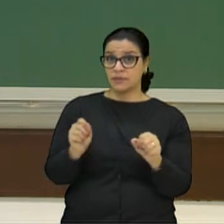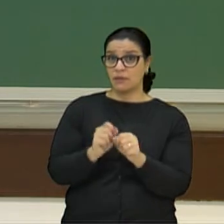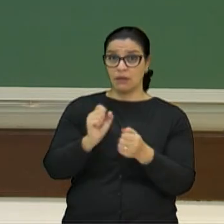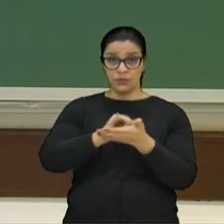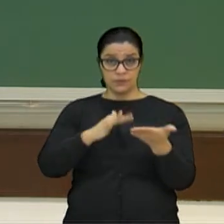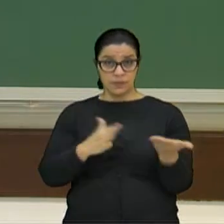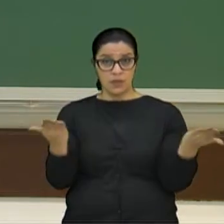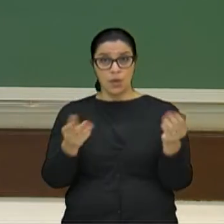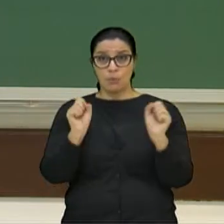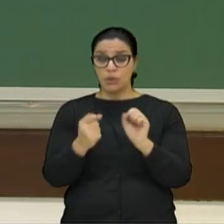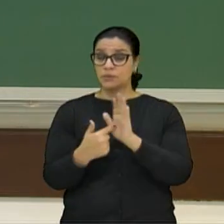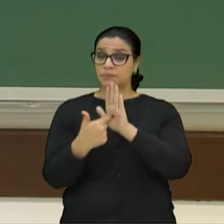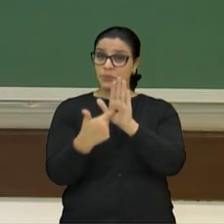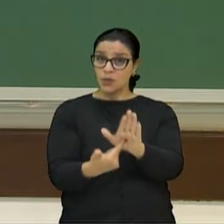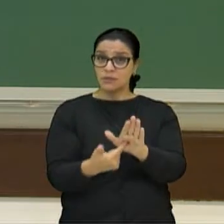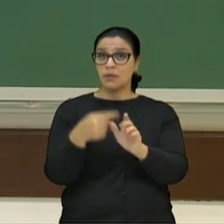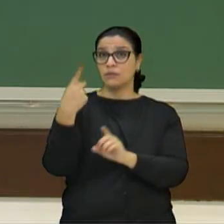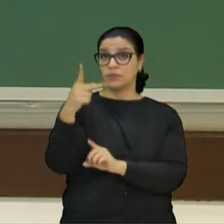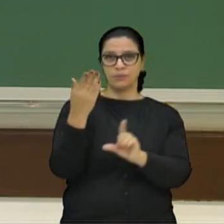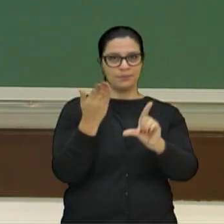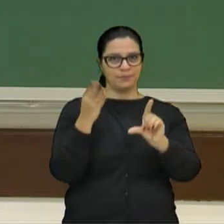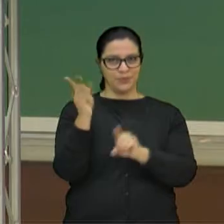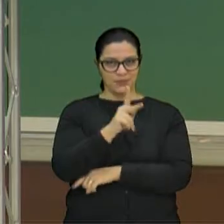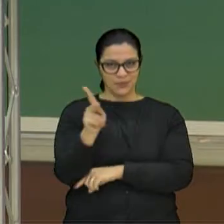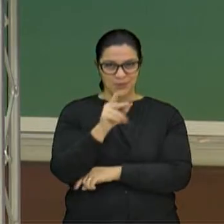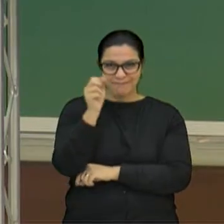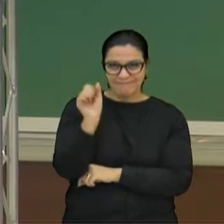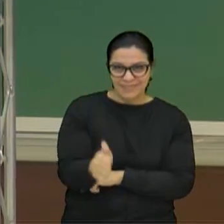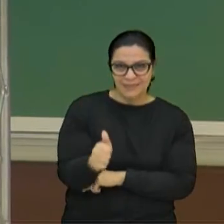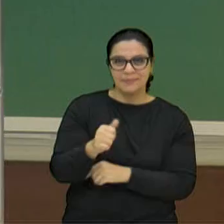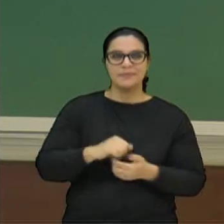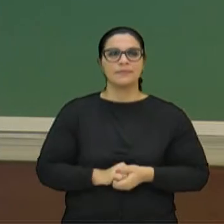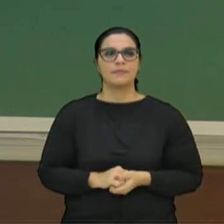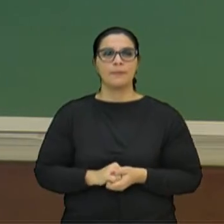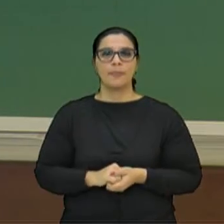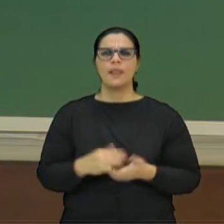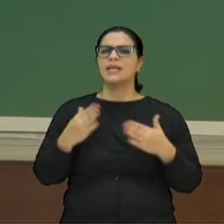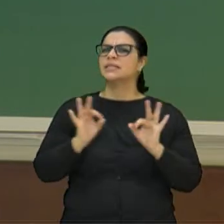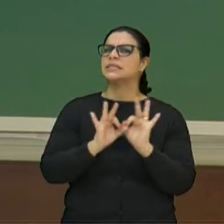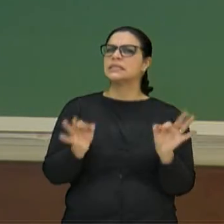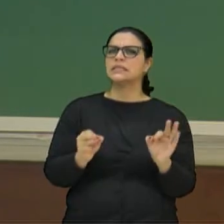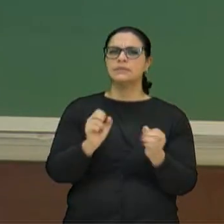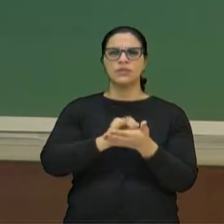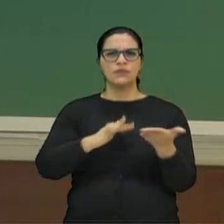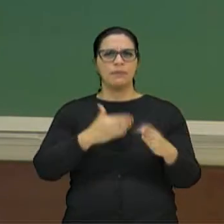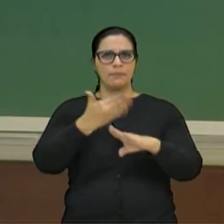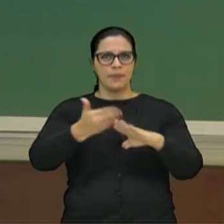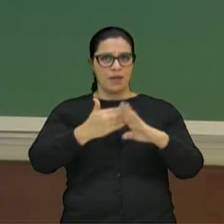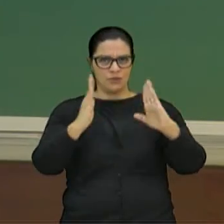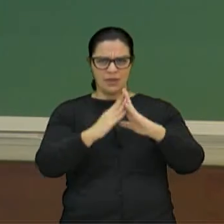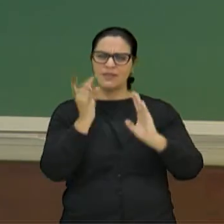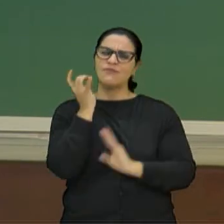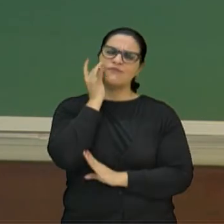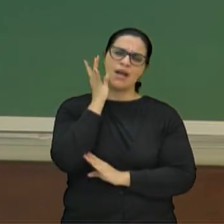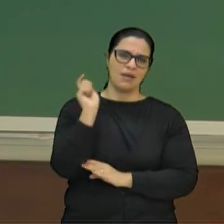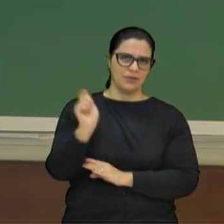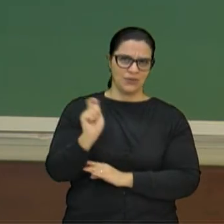realizando essa atividade e mostrando a seu professor. Tranquilo? Então, atividade bem simples de ser praticada, bem fácil de